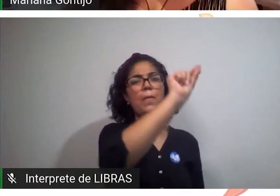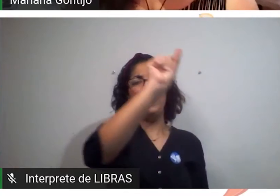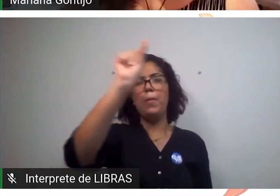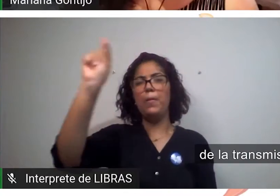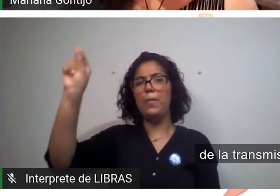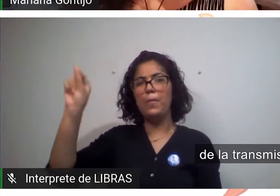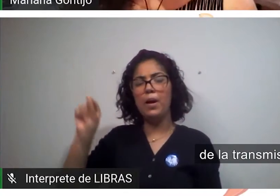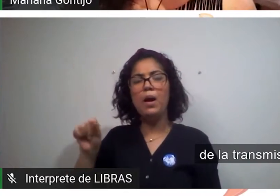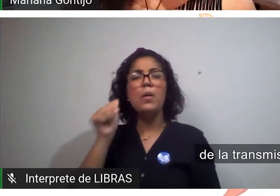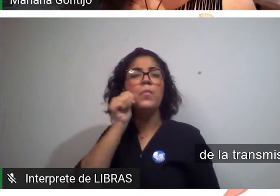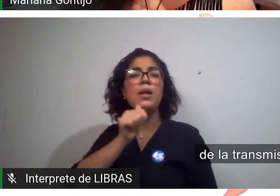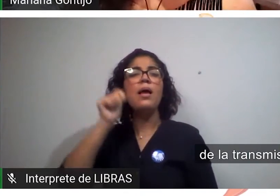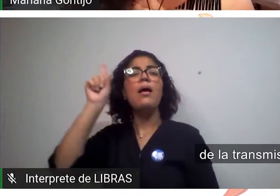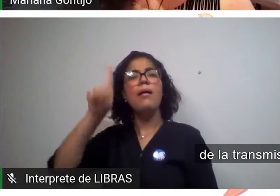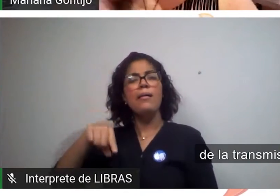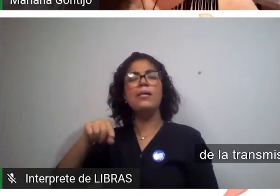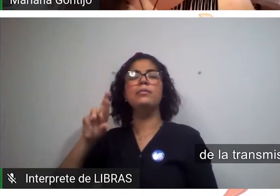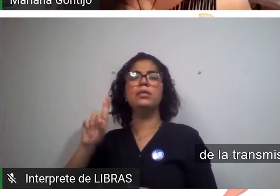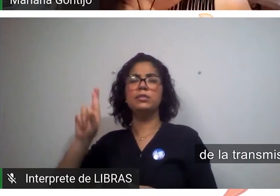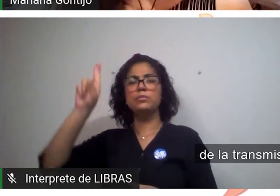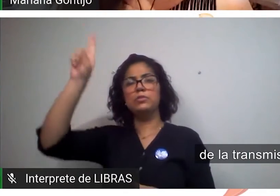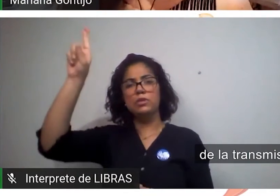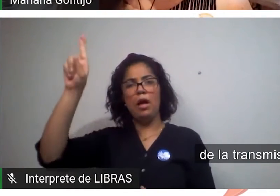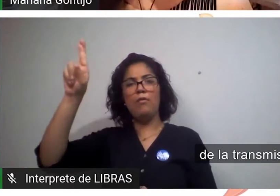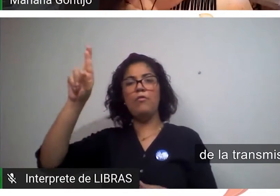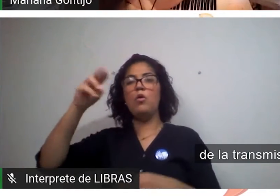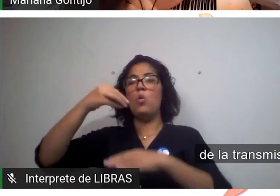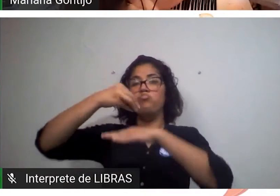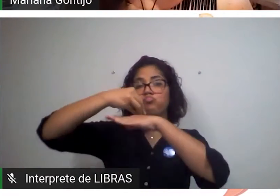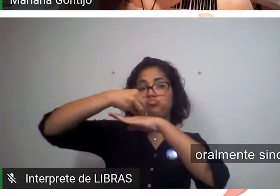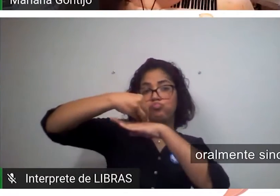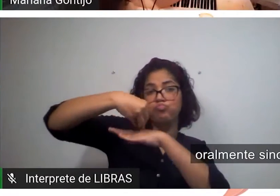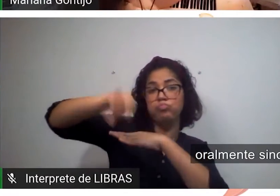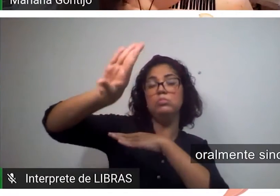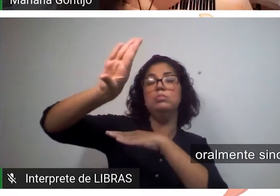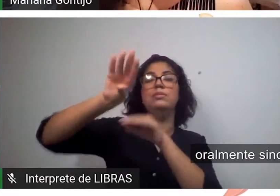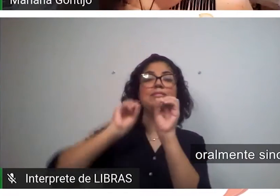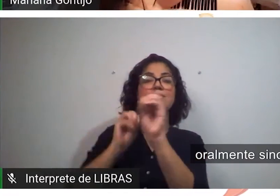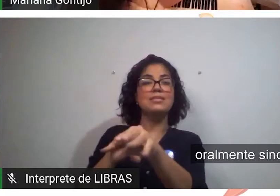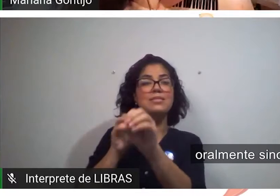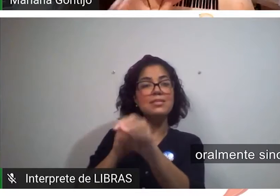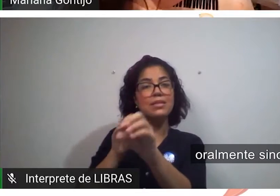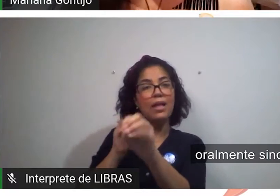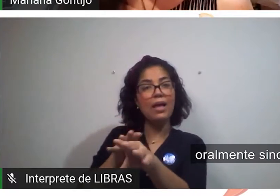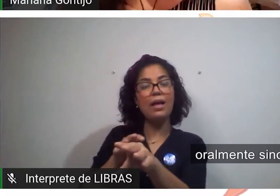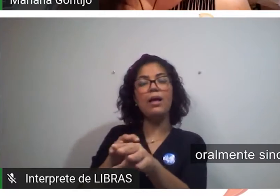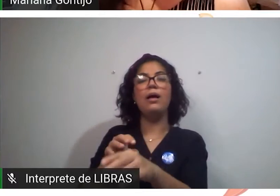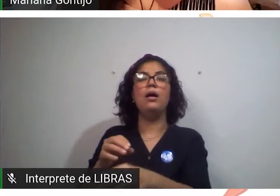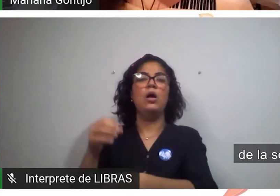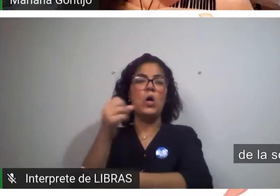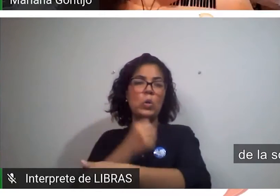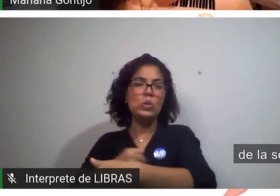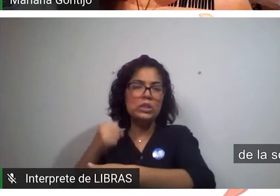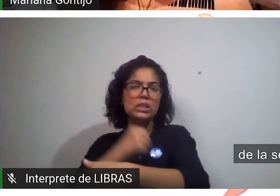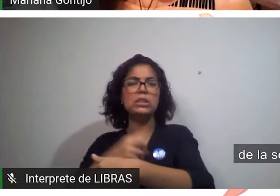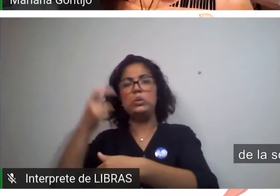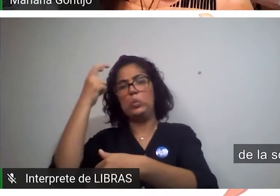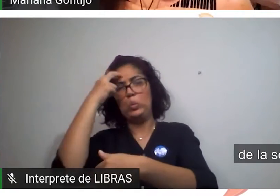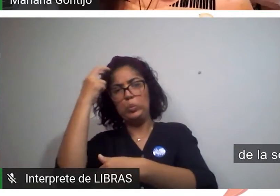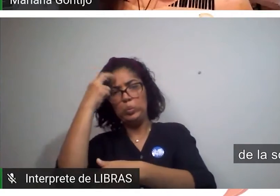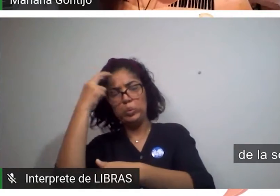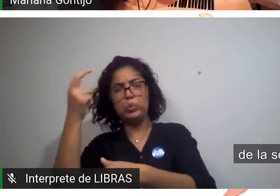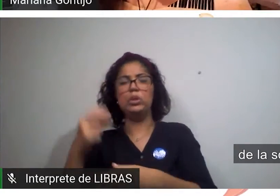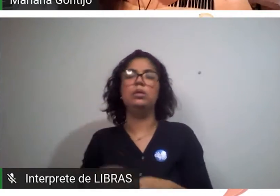só pela transmissão dos saberes ancestrais oralmente, como pela manutenção da nossa